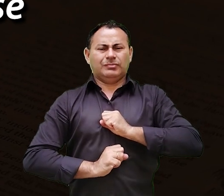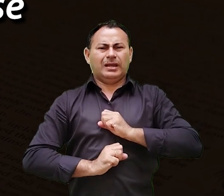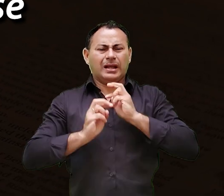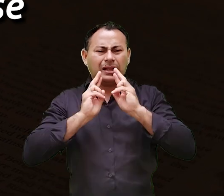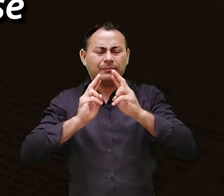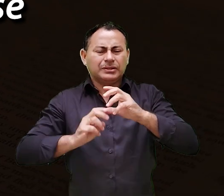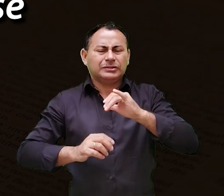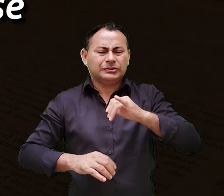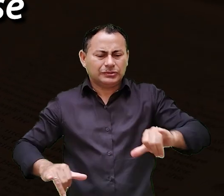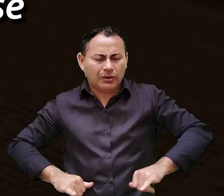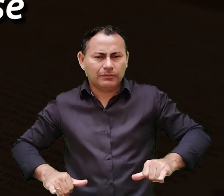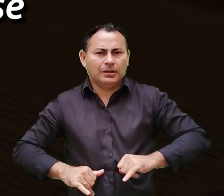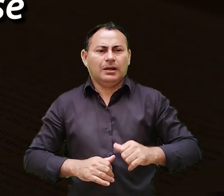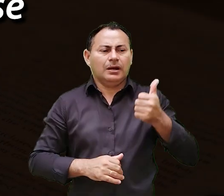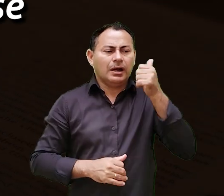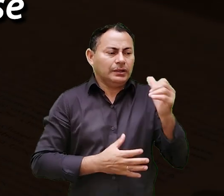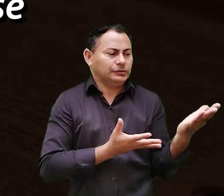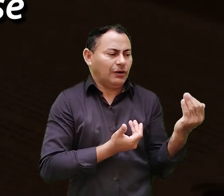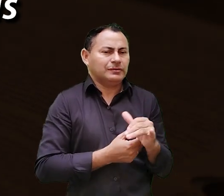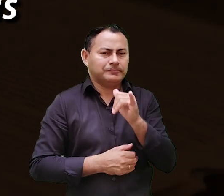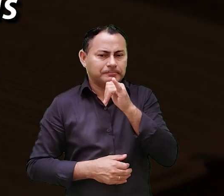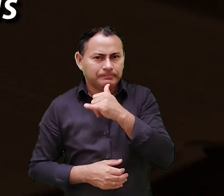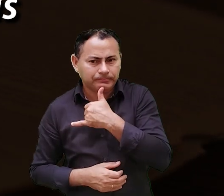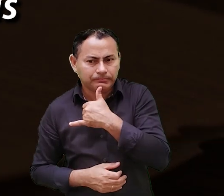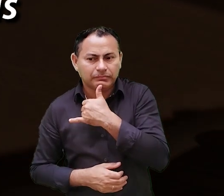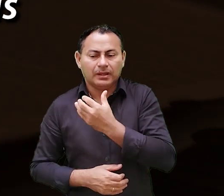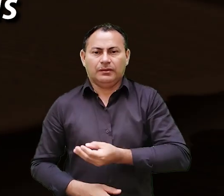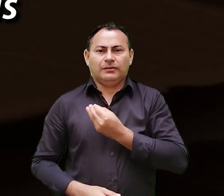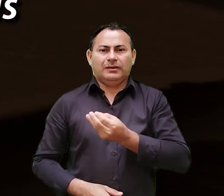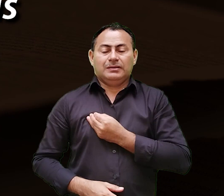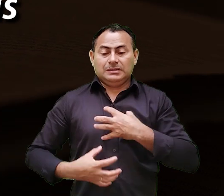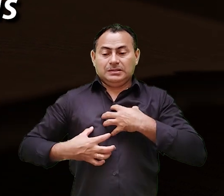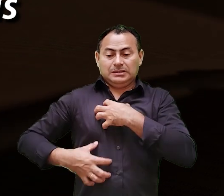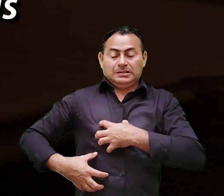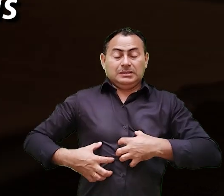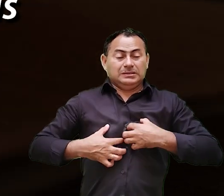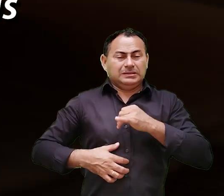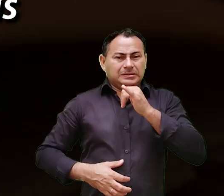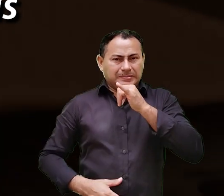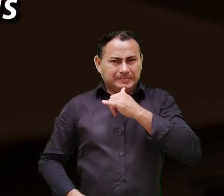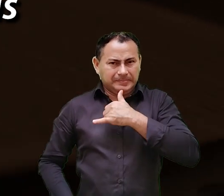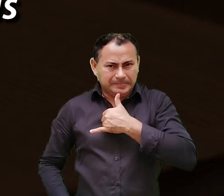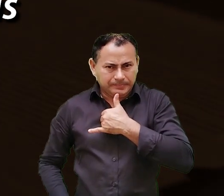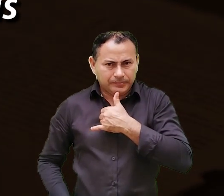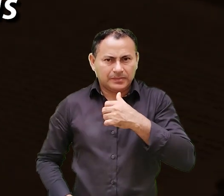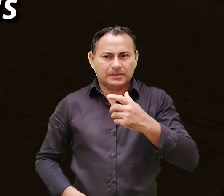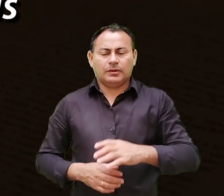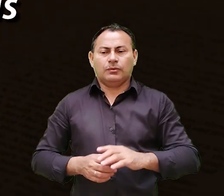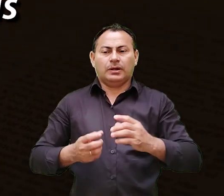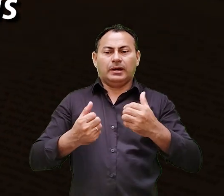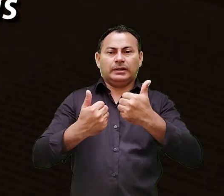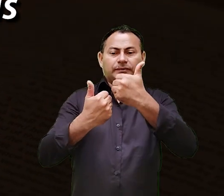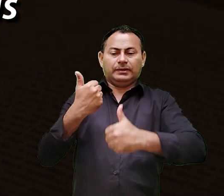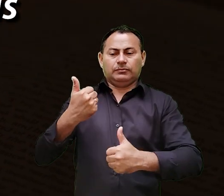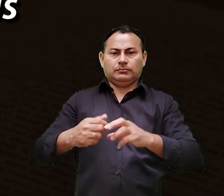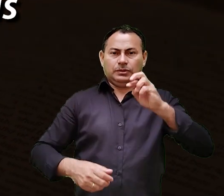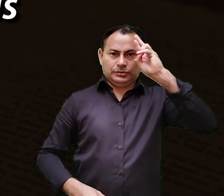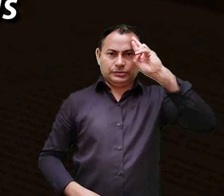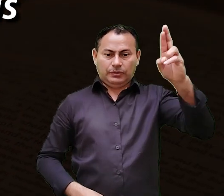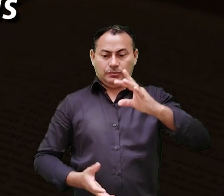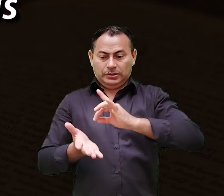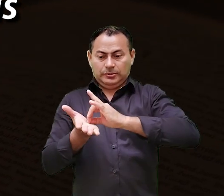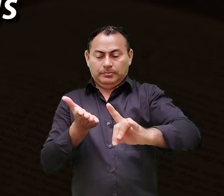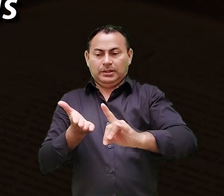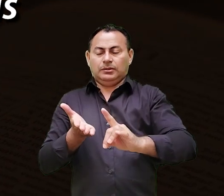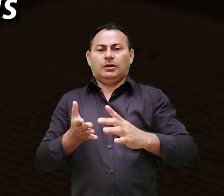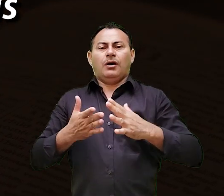gemem, suas moças se entristecem e elas se encontram em angústia profunda. Seus adversários são os chefes,